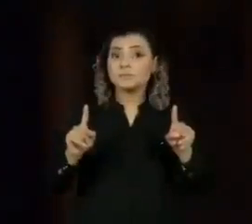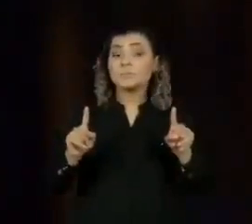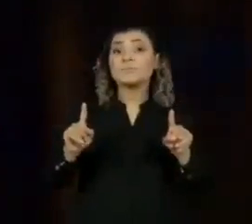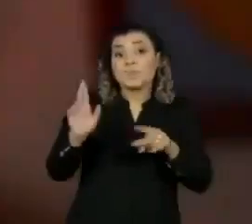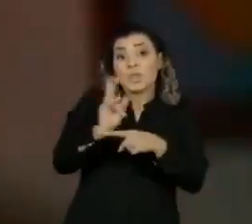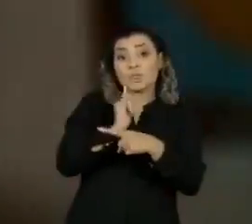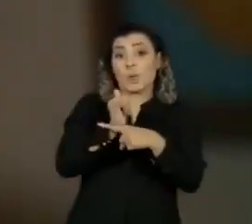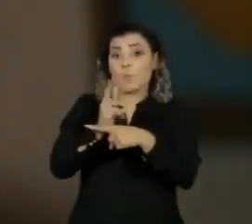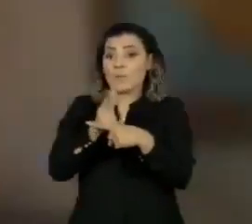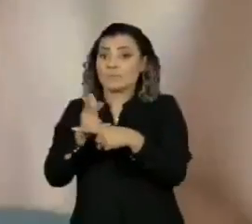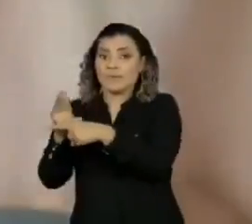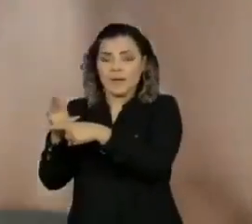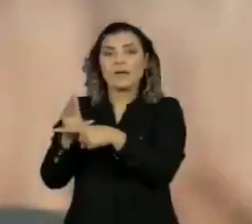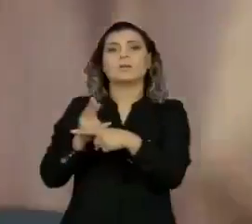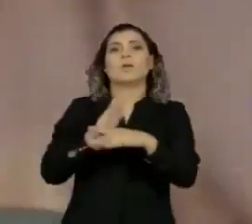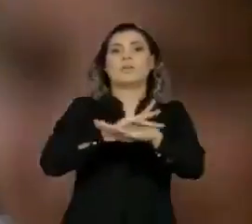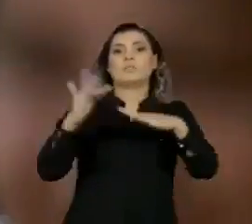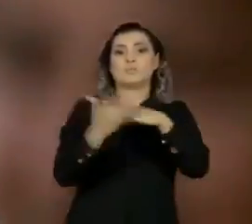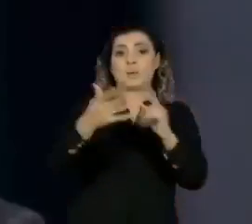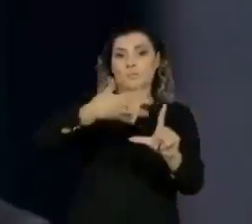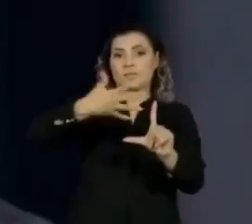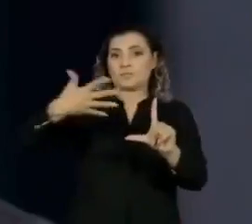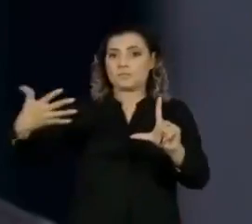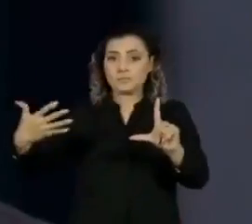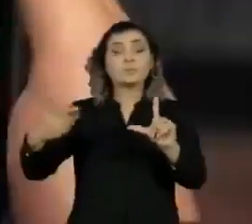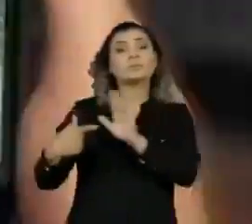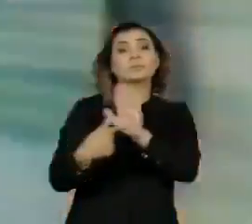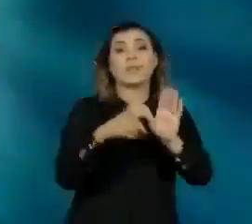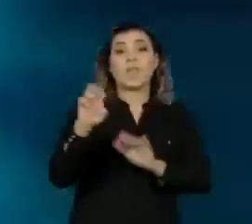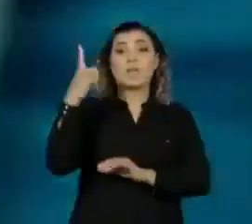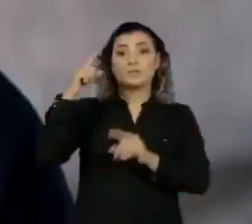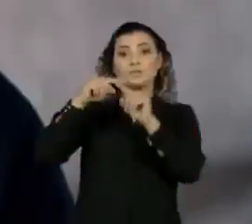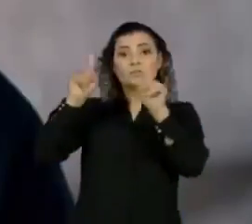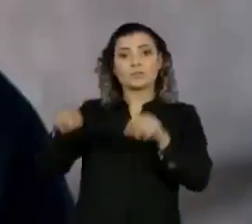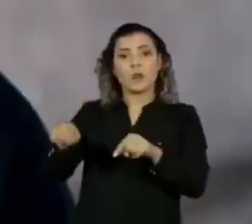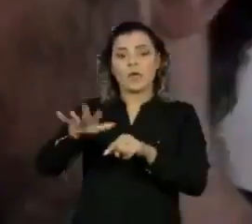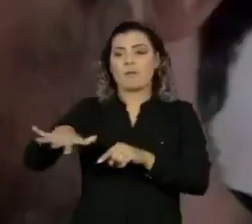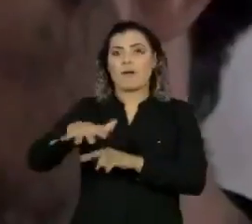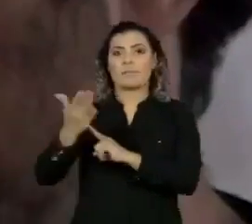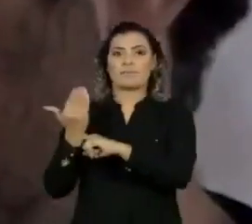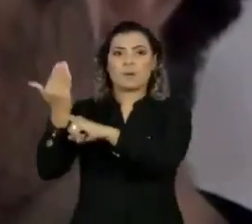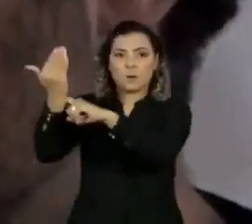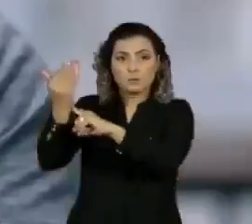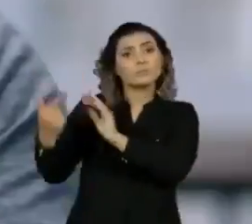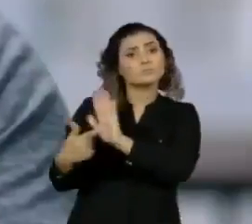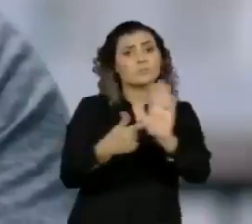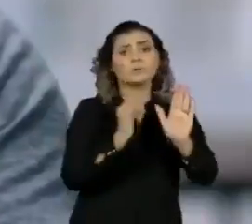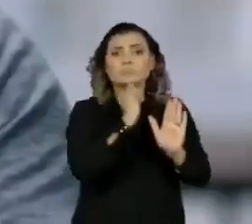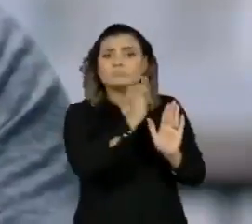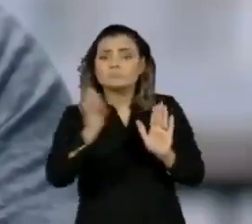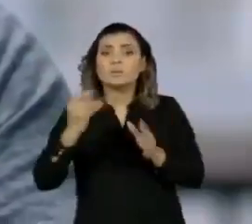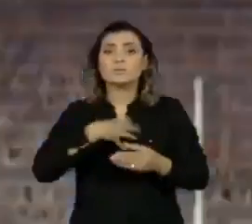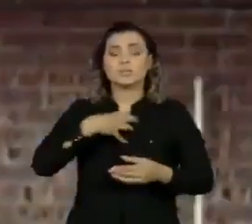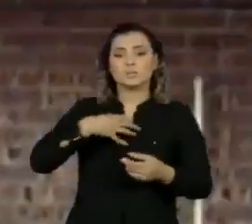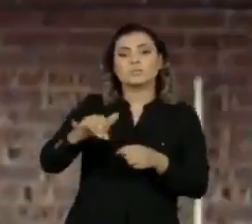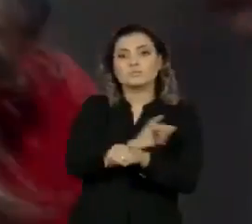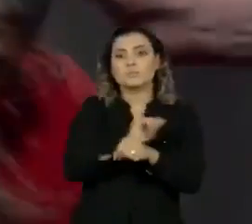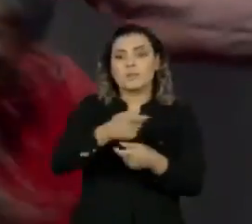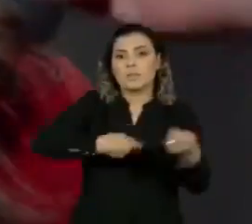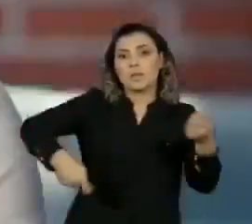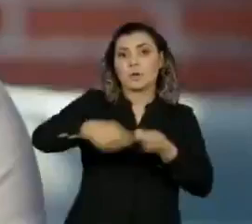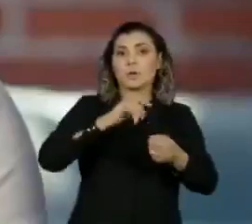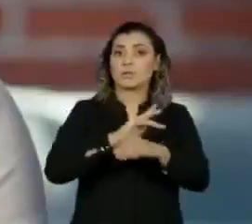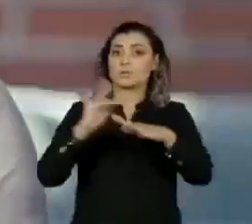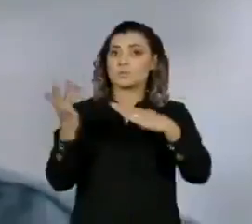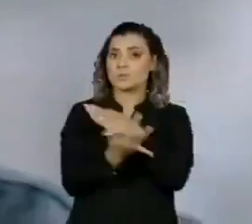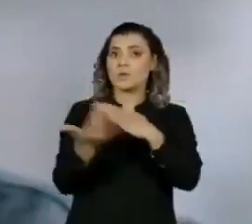No documentário Dilema das Redes, da Netflix, ex-funcionários da indústria da tecnologia contam como o modelo de negócios das